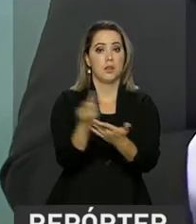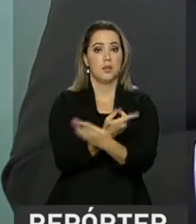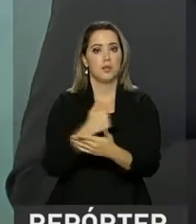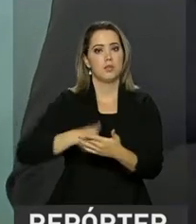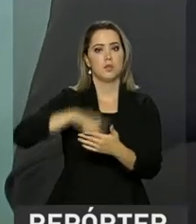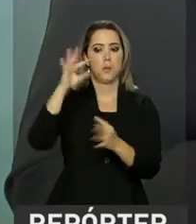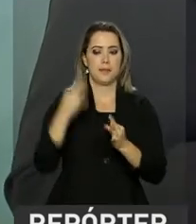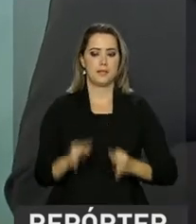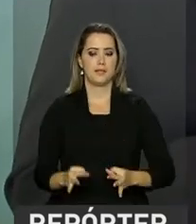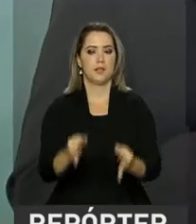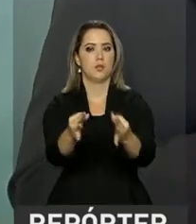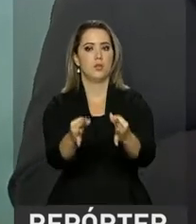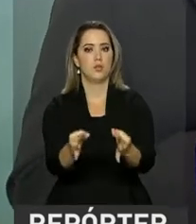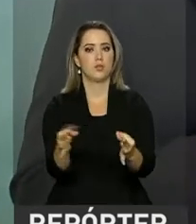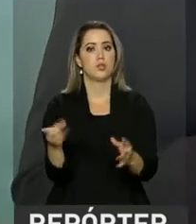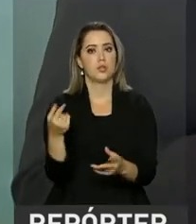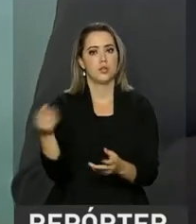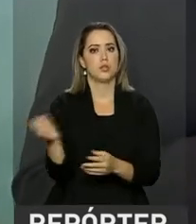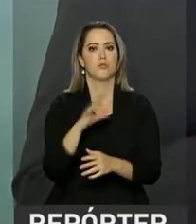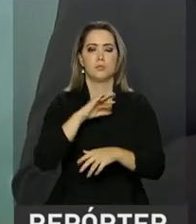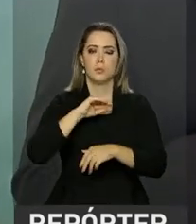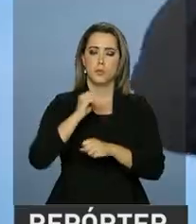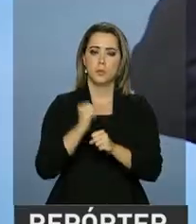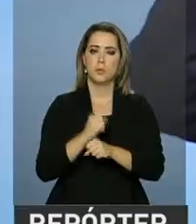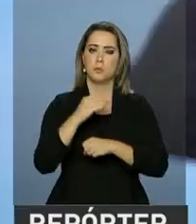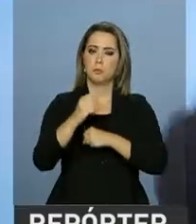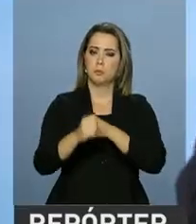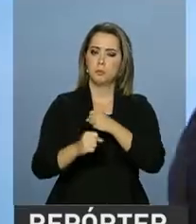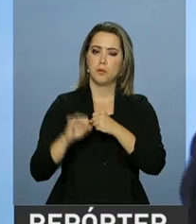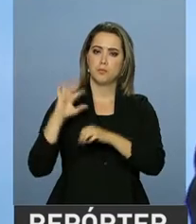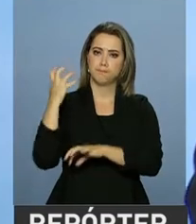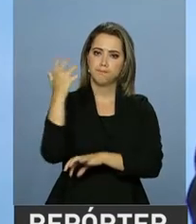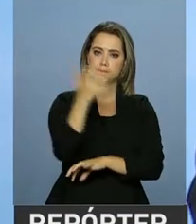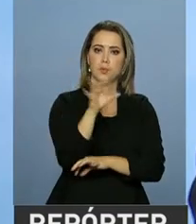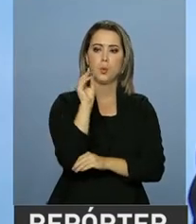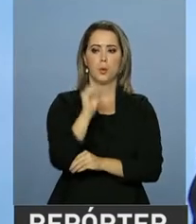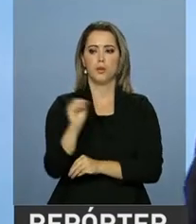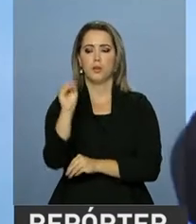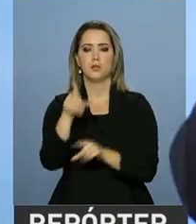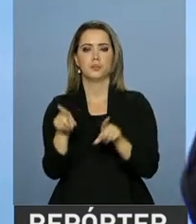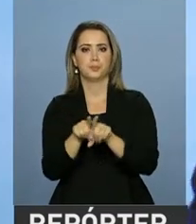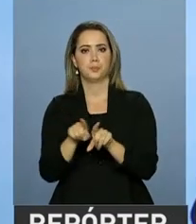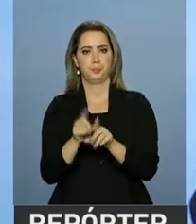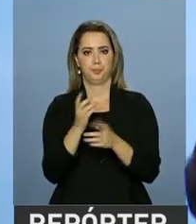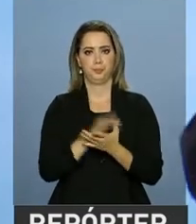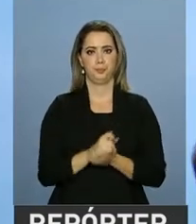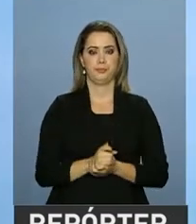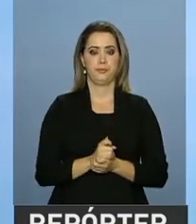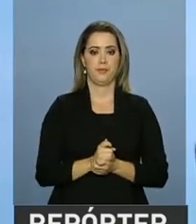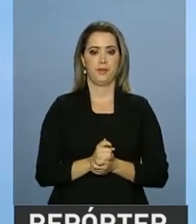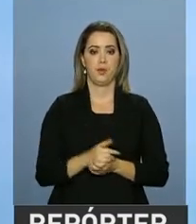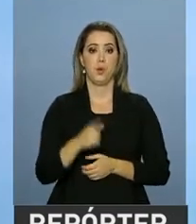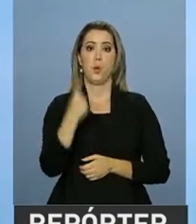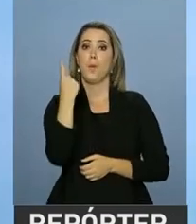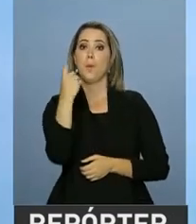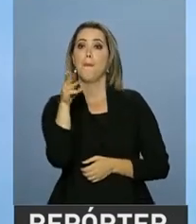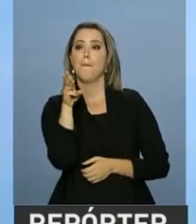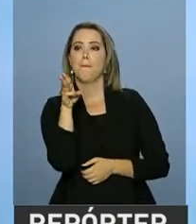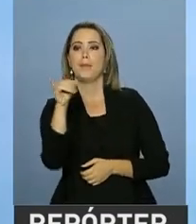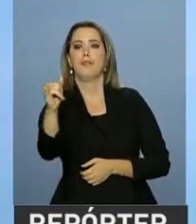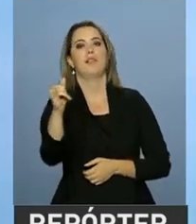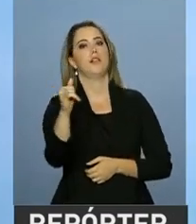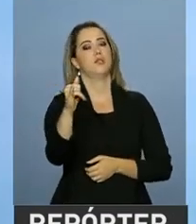mais tecnologia e sustentabilidade fizemos tudo isso esse 1 bilhão e 200 milhões de